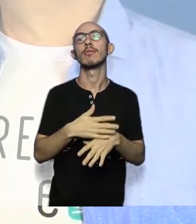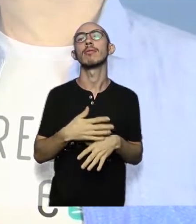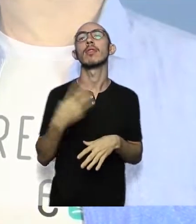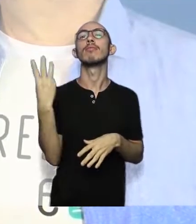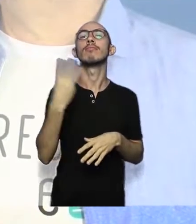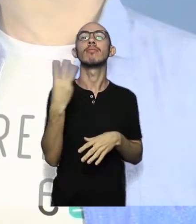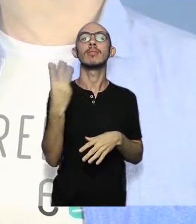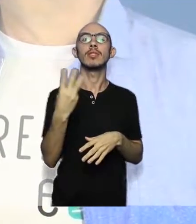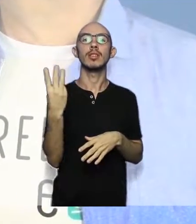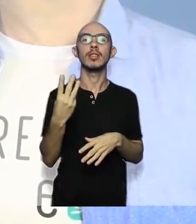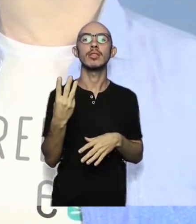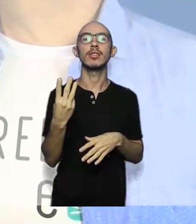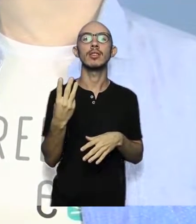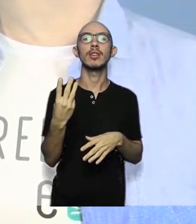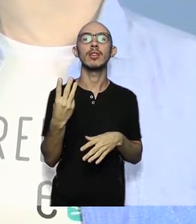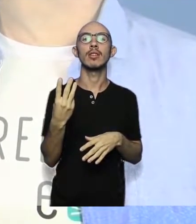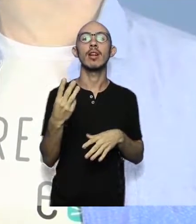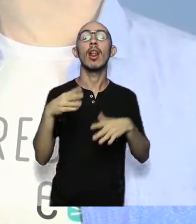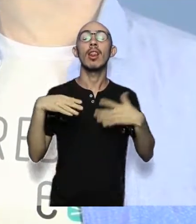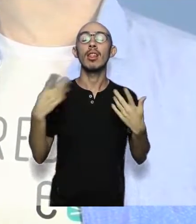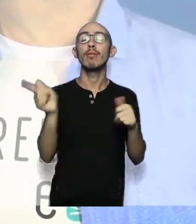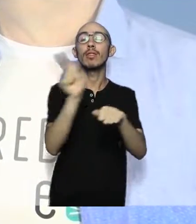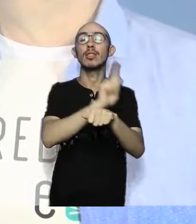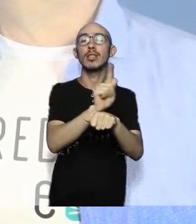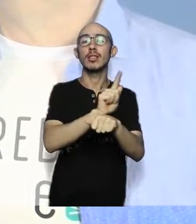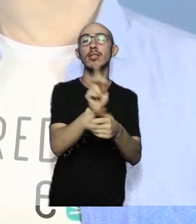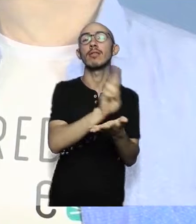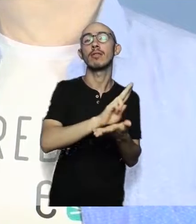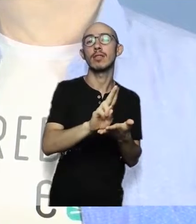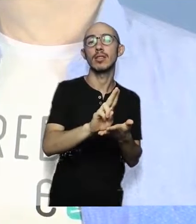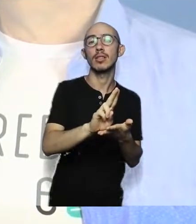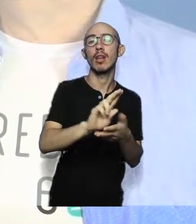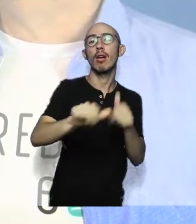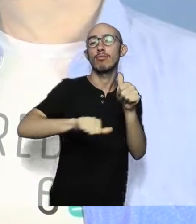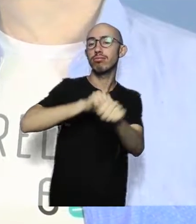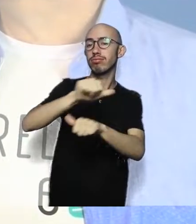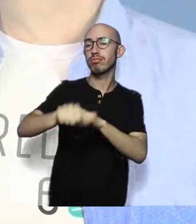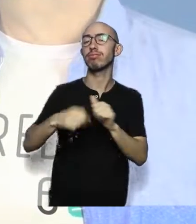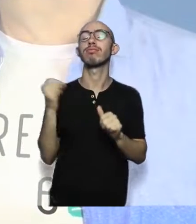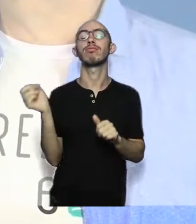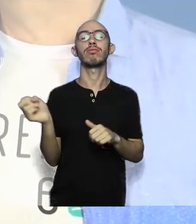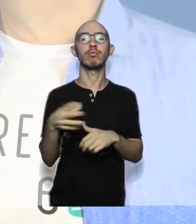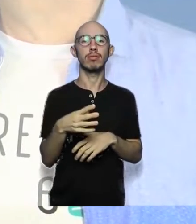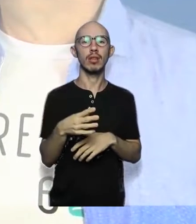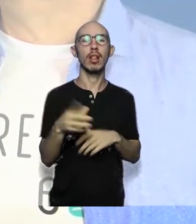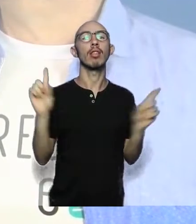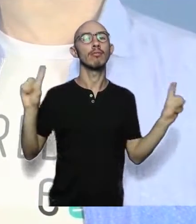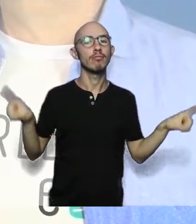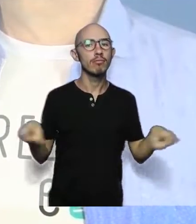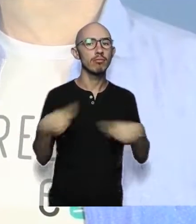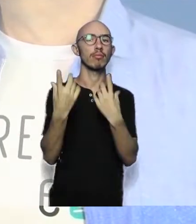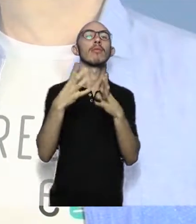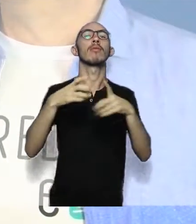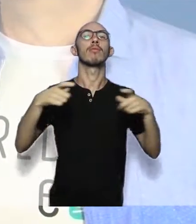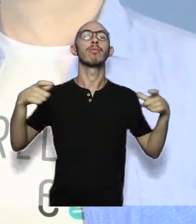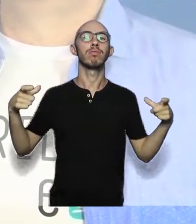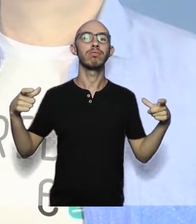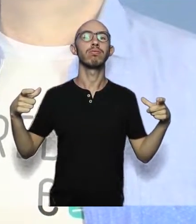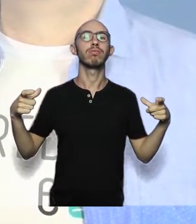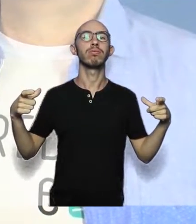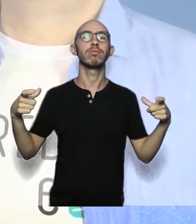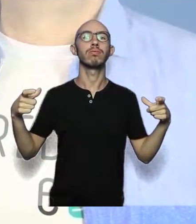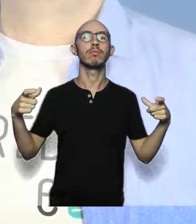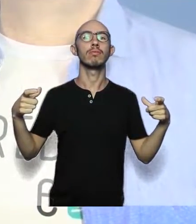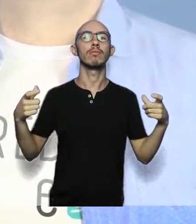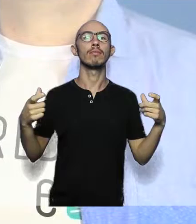precisamos redefinir o modelo de gestão da Universidade Federal de Pernambuco. Isso é um grande desafio para imprimir qualidade nos